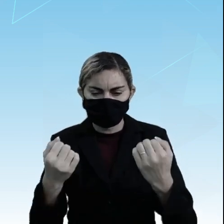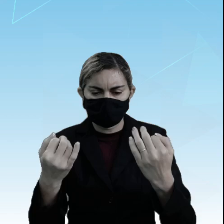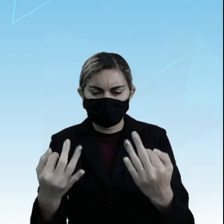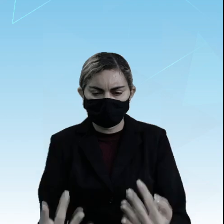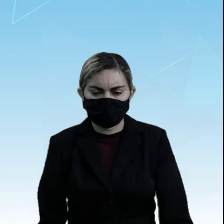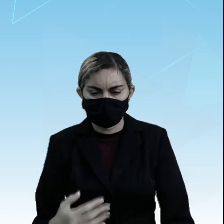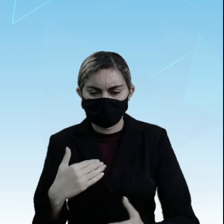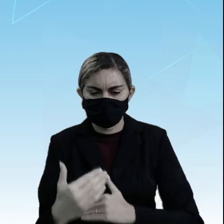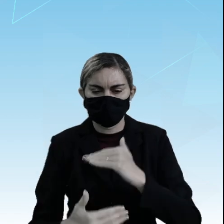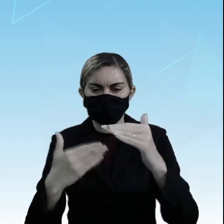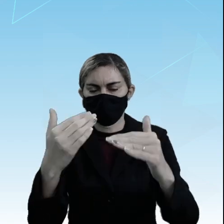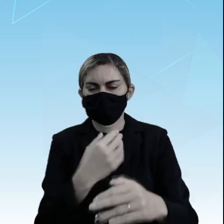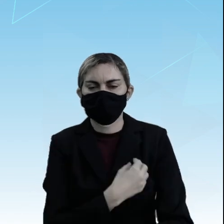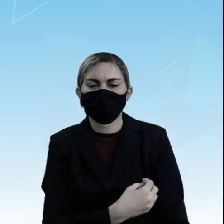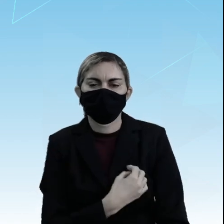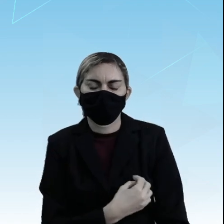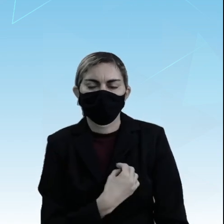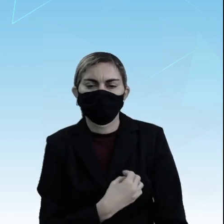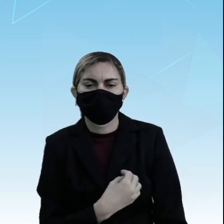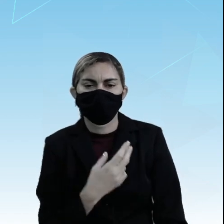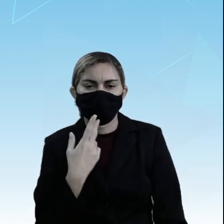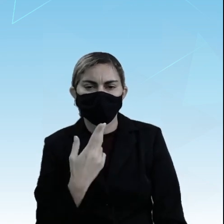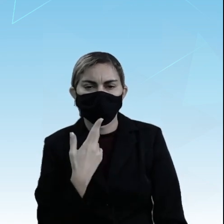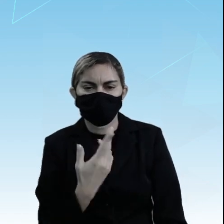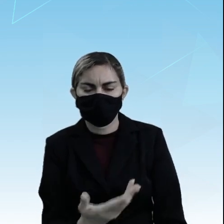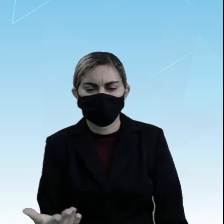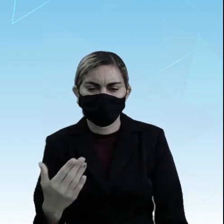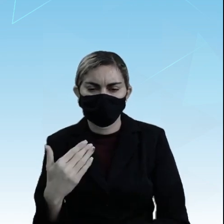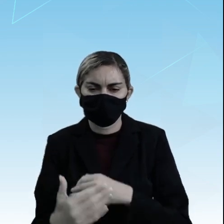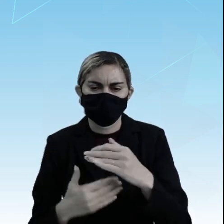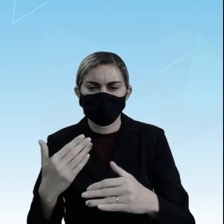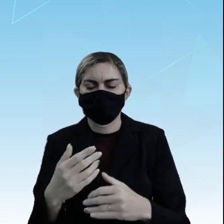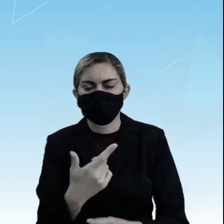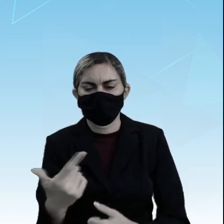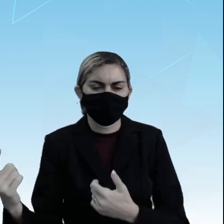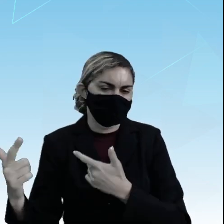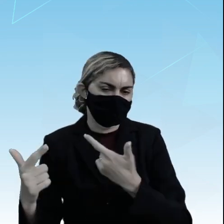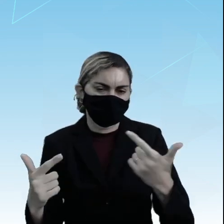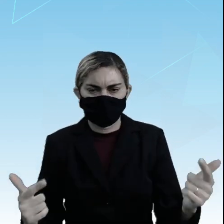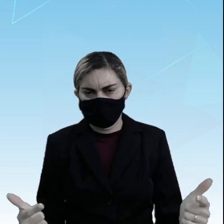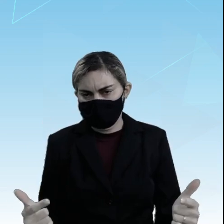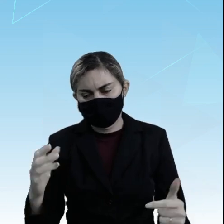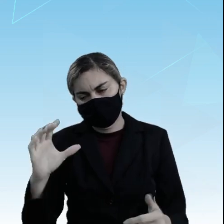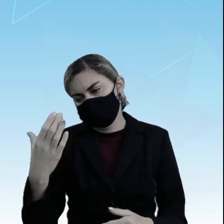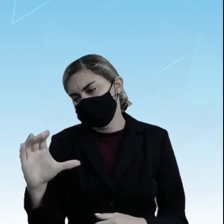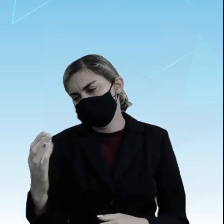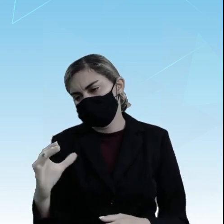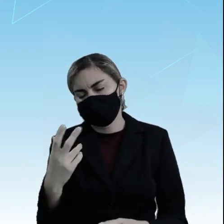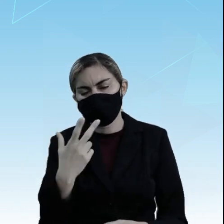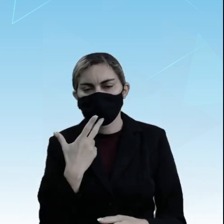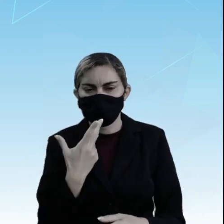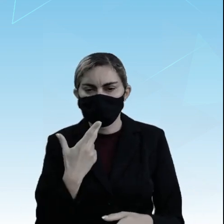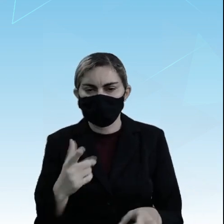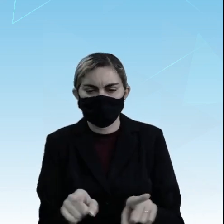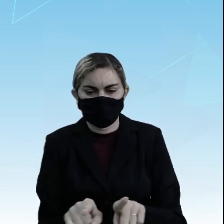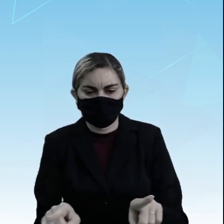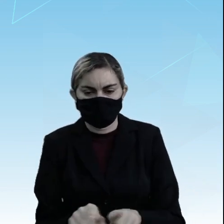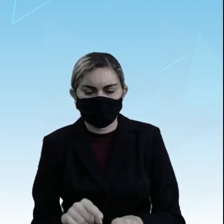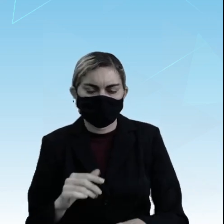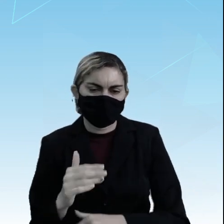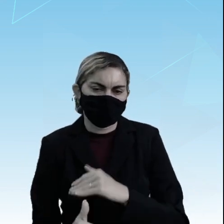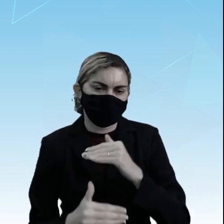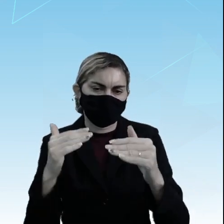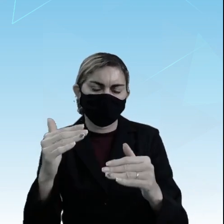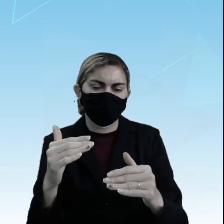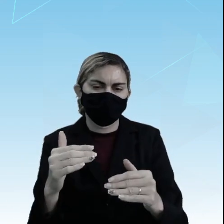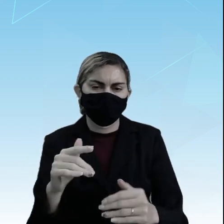a evolução de seres vivos. E falando de evolução, existe outro cientista que fala também da evolução, que